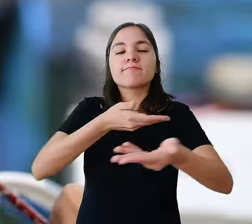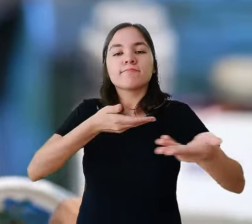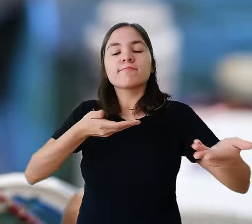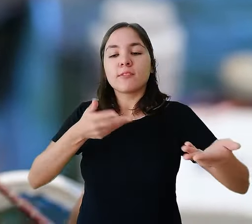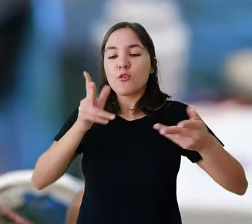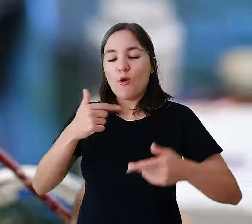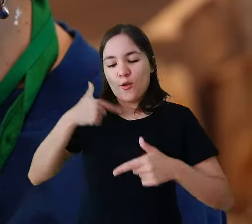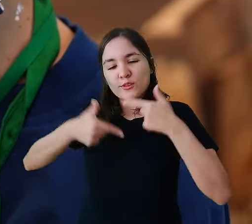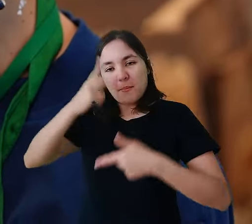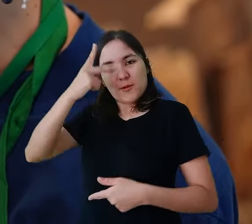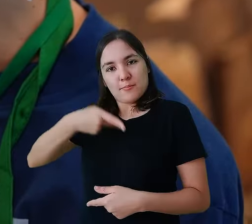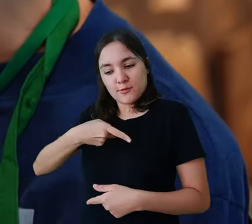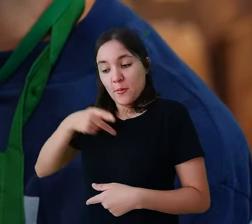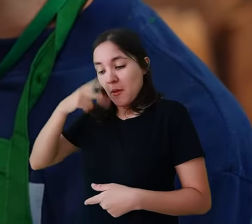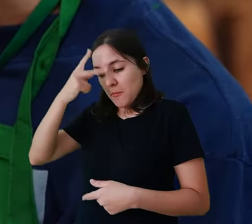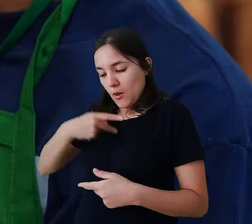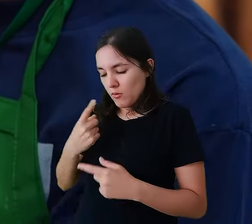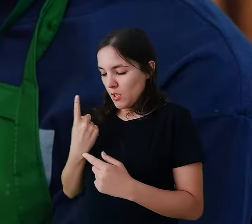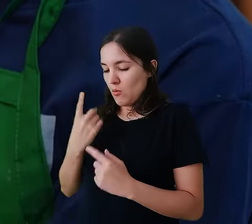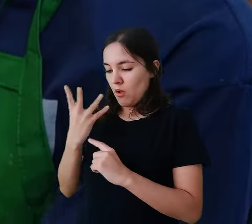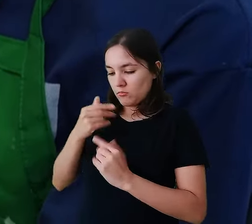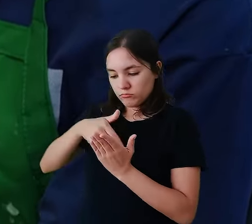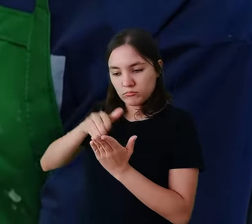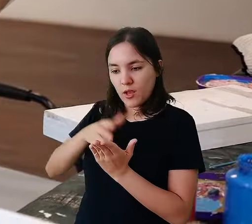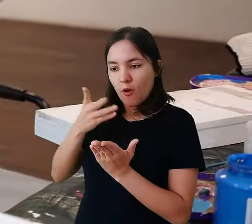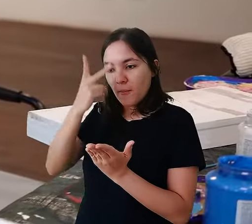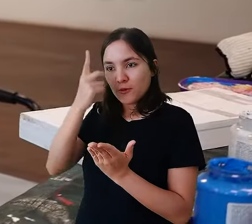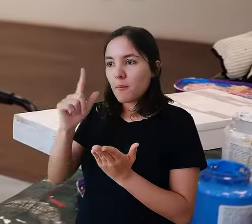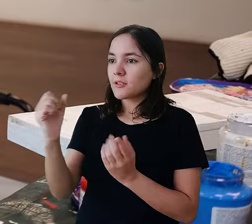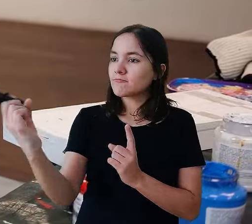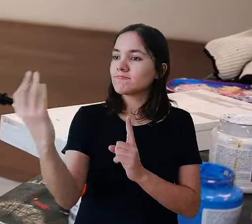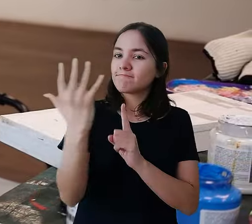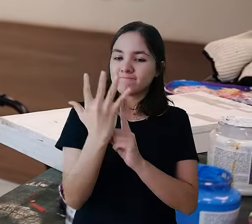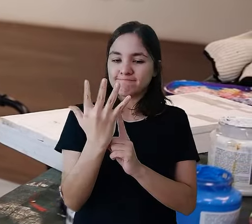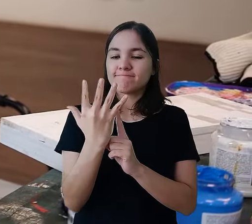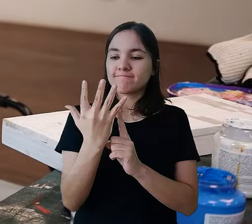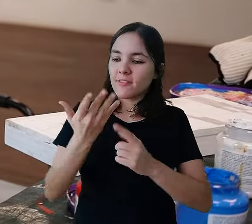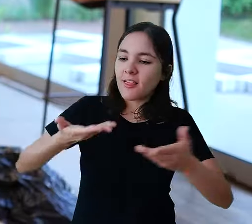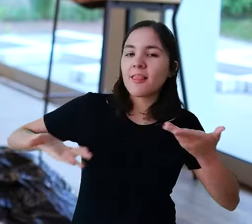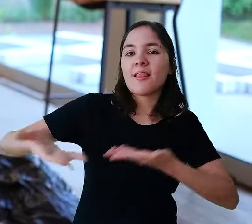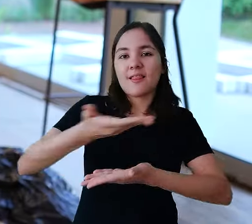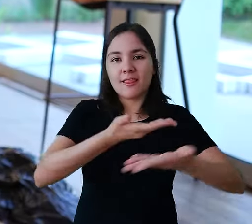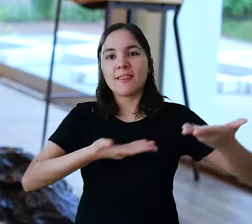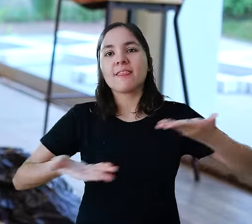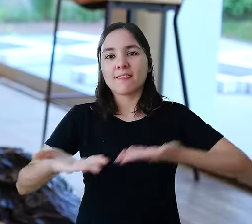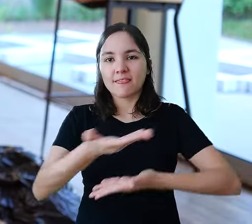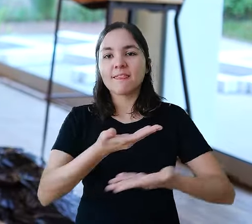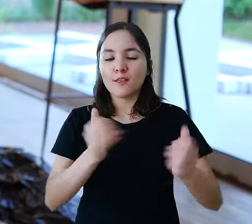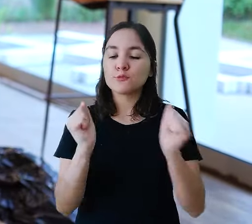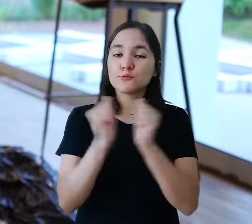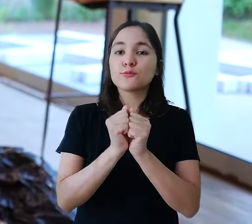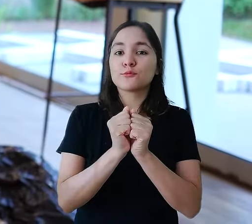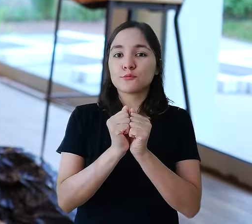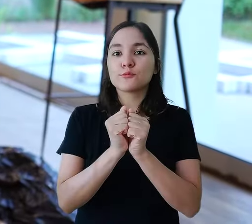uma semelhança com os trabalhos que eu faço também, mas agora ele tem essa camada, sai dessa coisa do artista para a coletividade, né? Esse artista